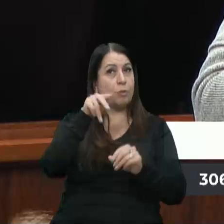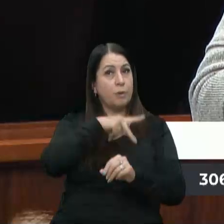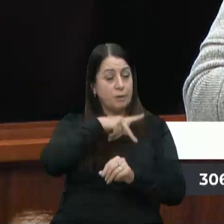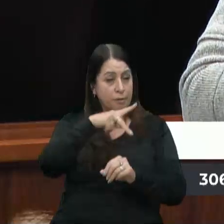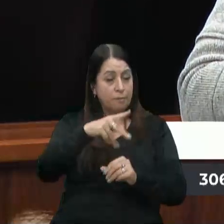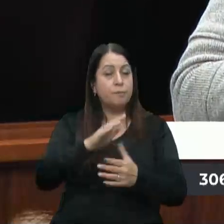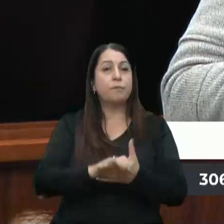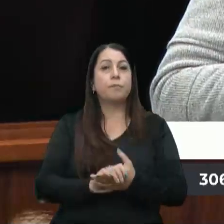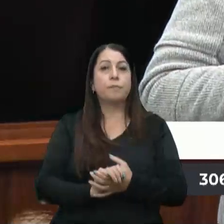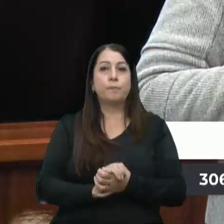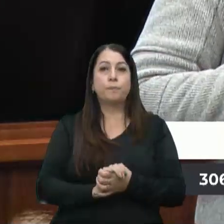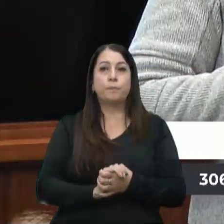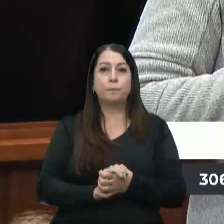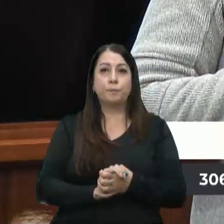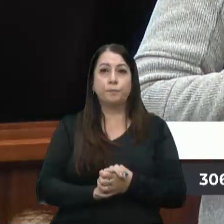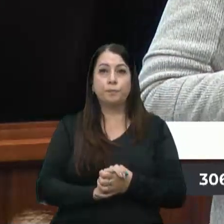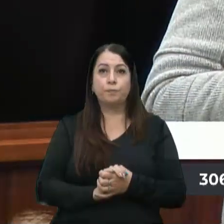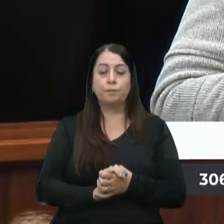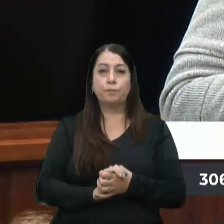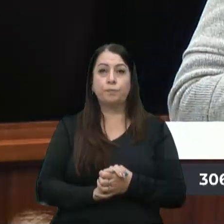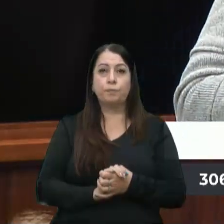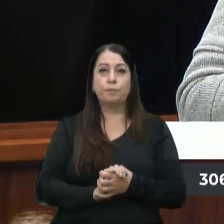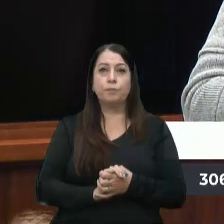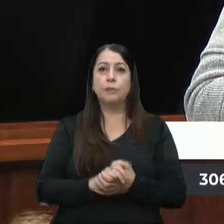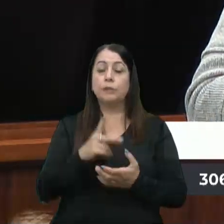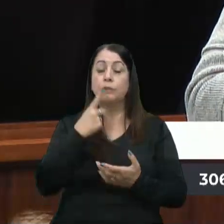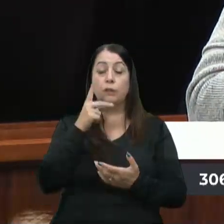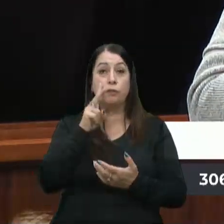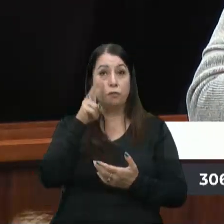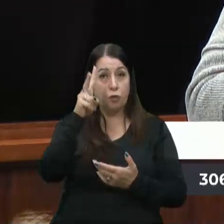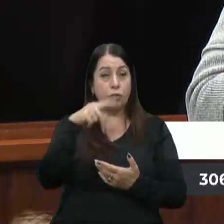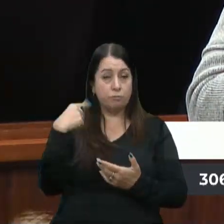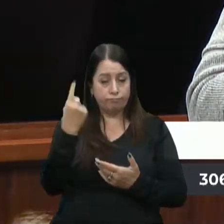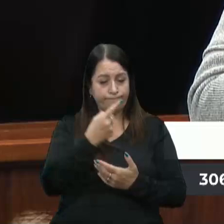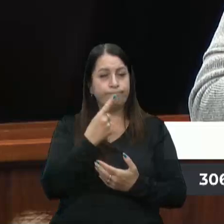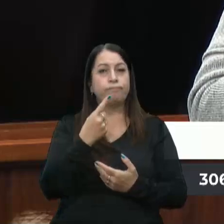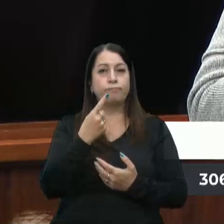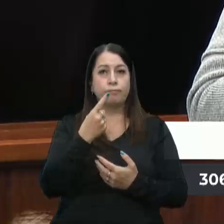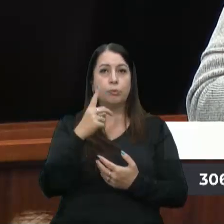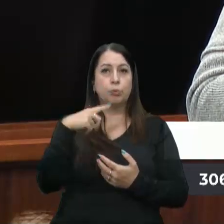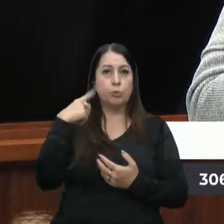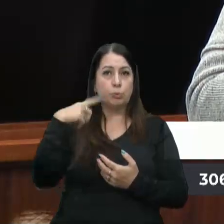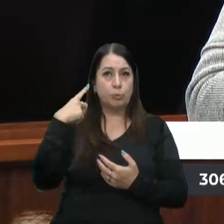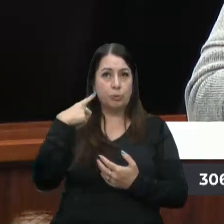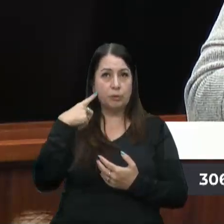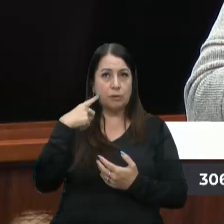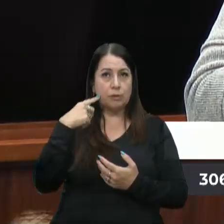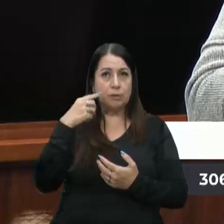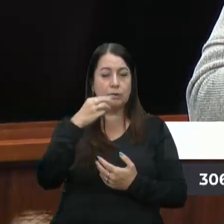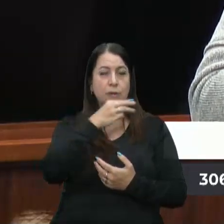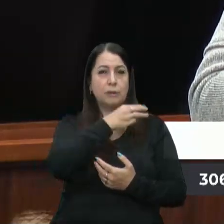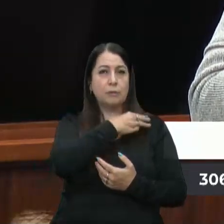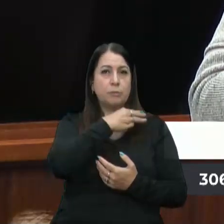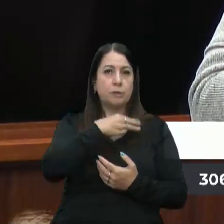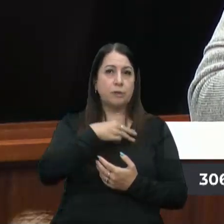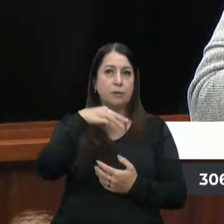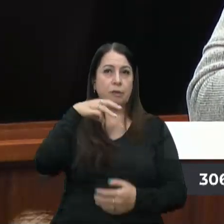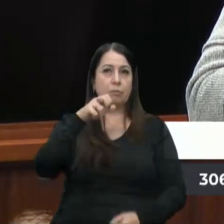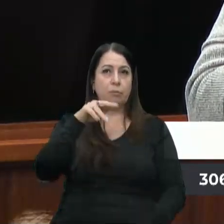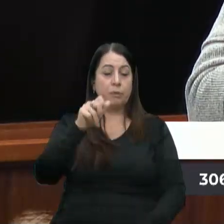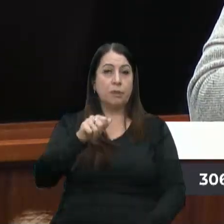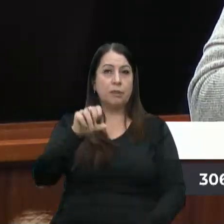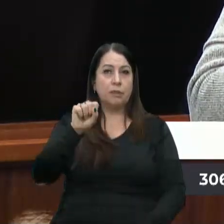é então eu quero desejar força né a deputada ministra Marina